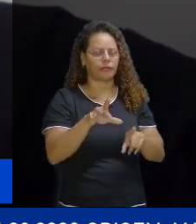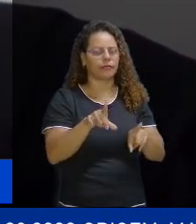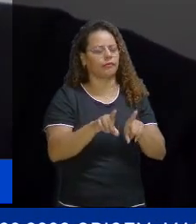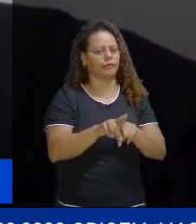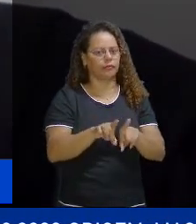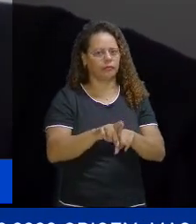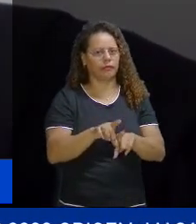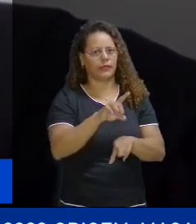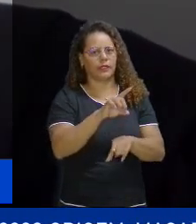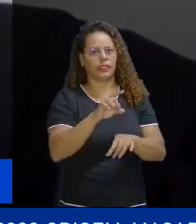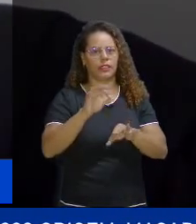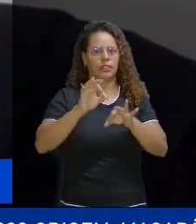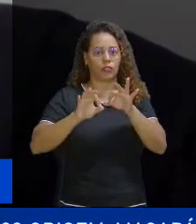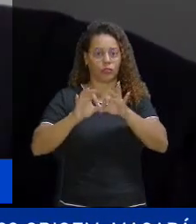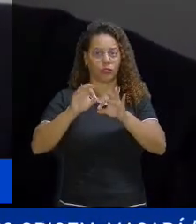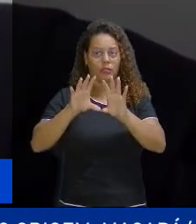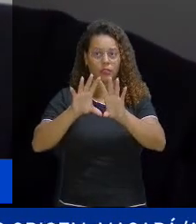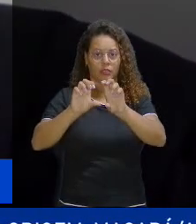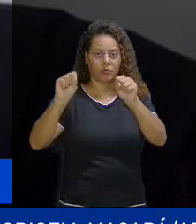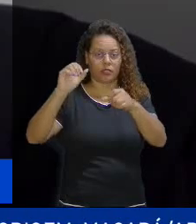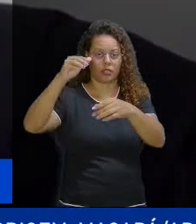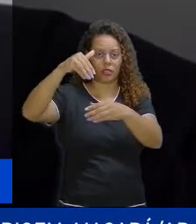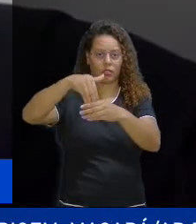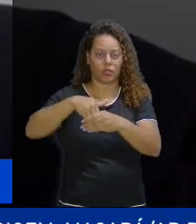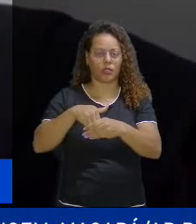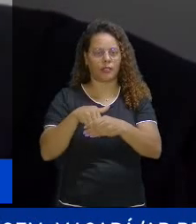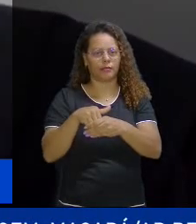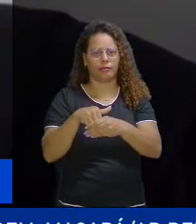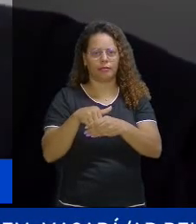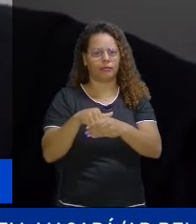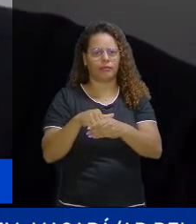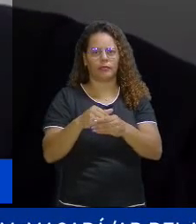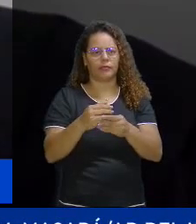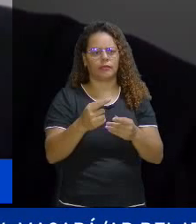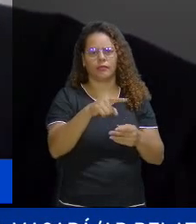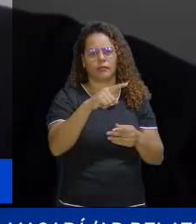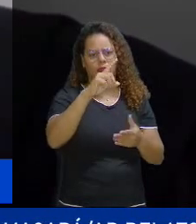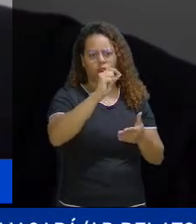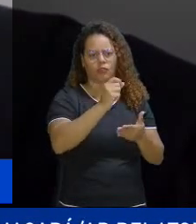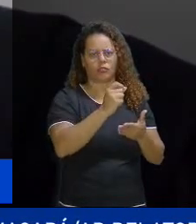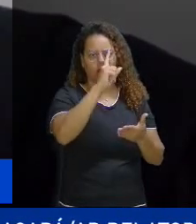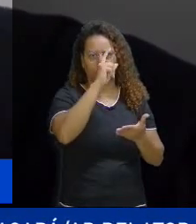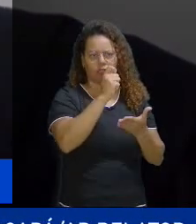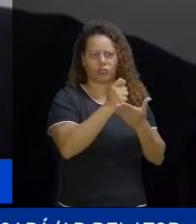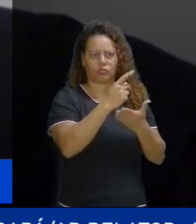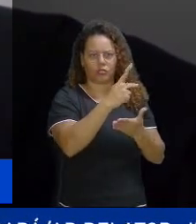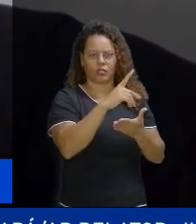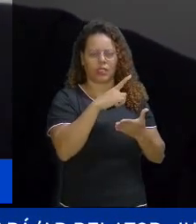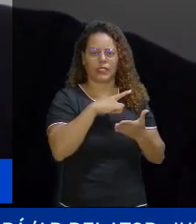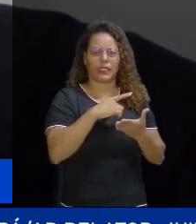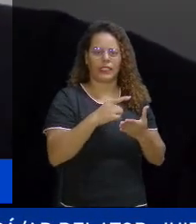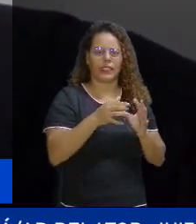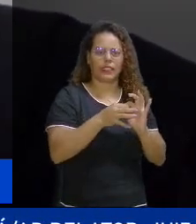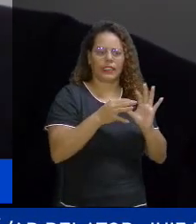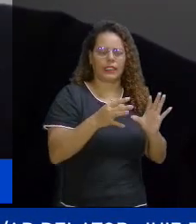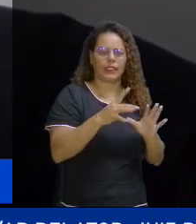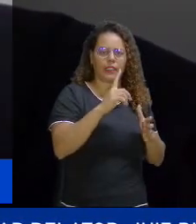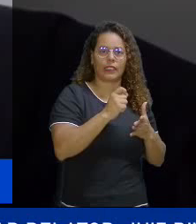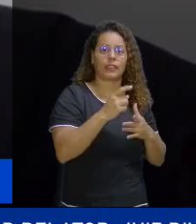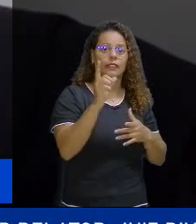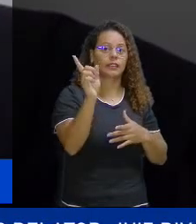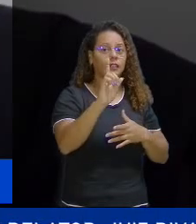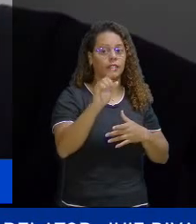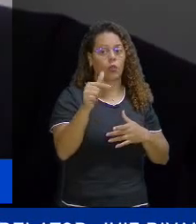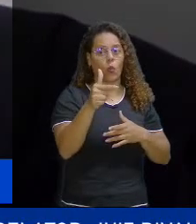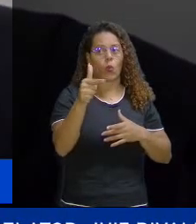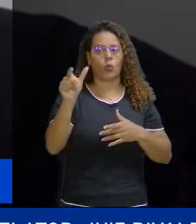apontou que a Justiça Eleitoral não possui competência para modificar a natureza jurídica de verbas remuneratórias, tarefa que